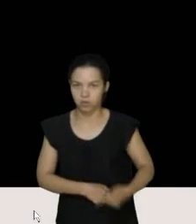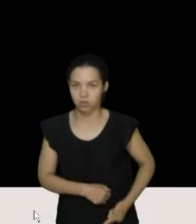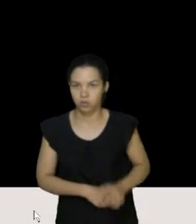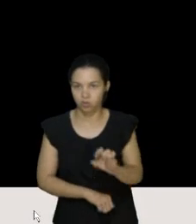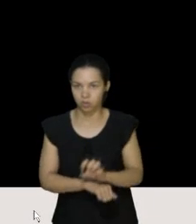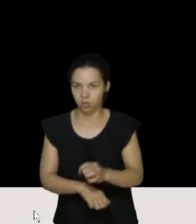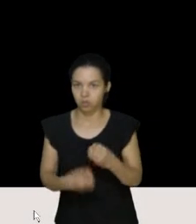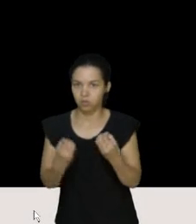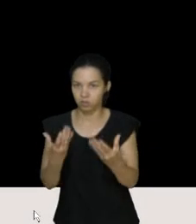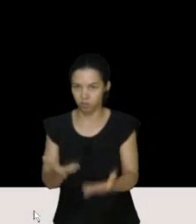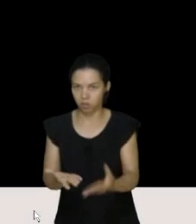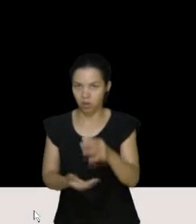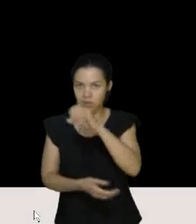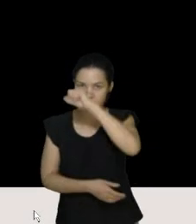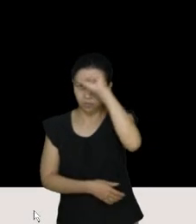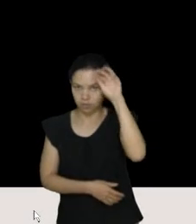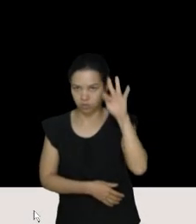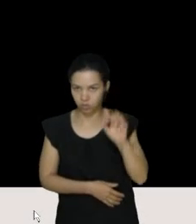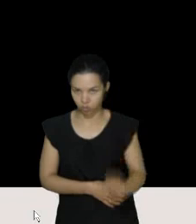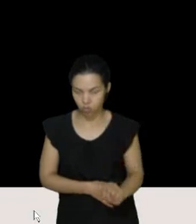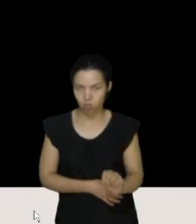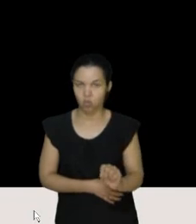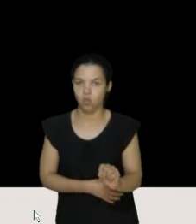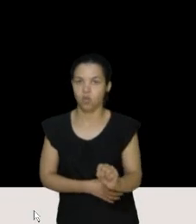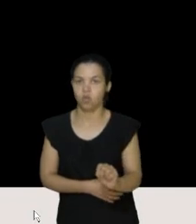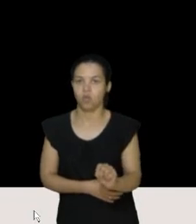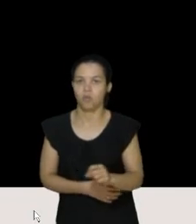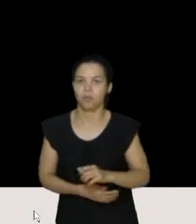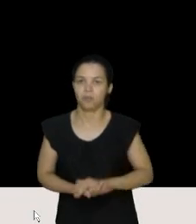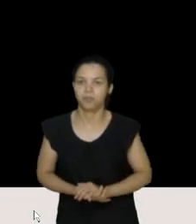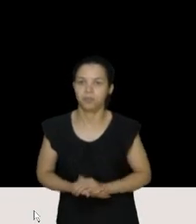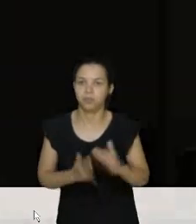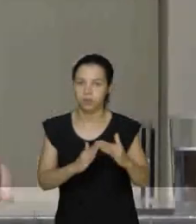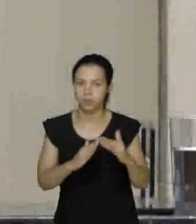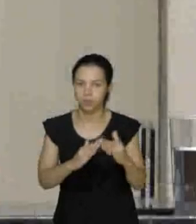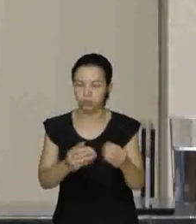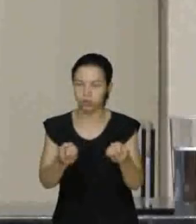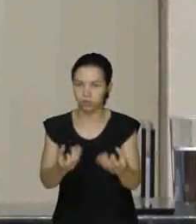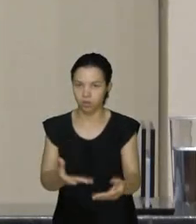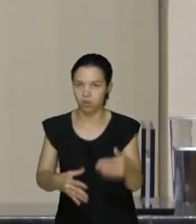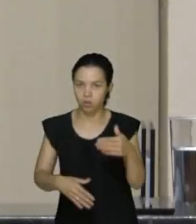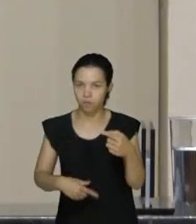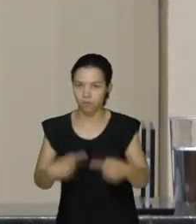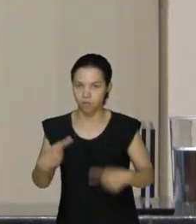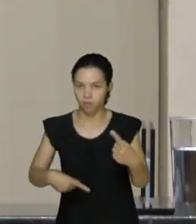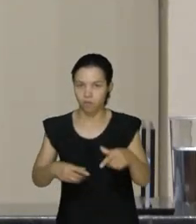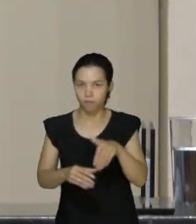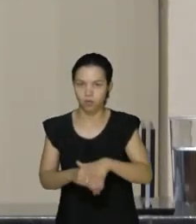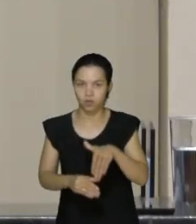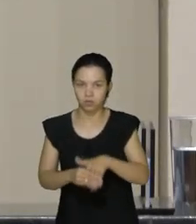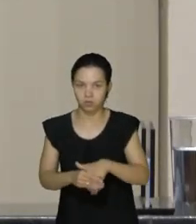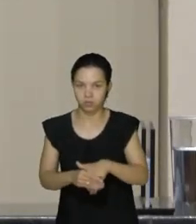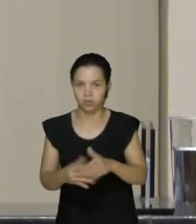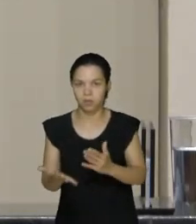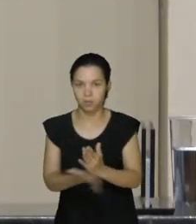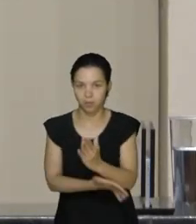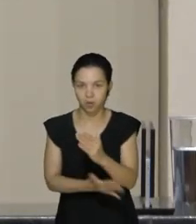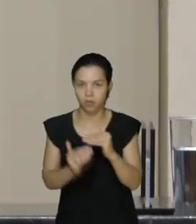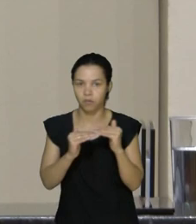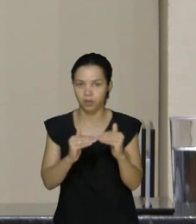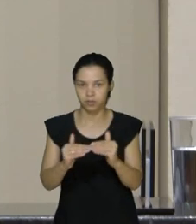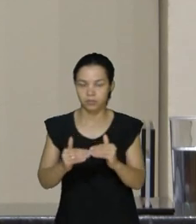de imóveis para São Francisco do Sul com pareceres favoráveis. Em discussão, não havendo em votação, está aprovado por